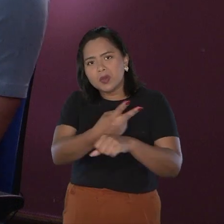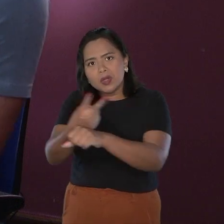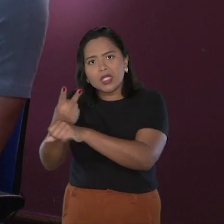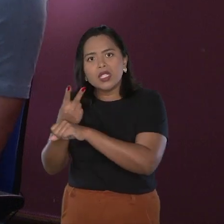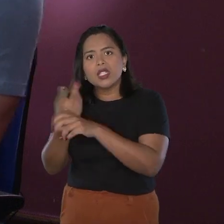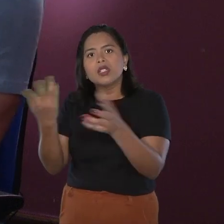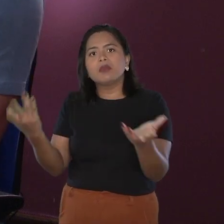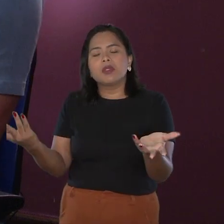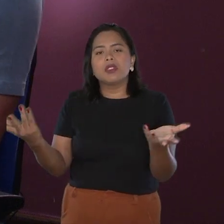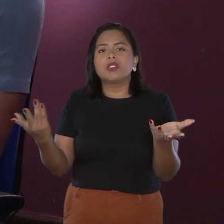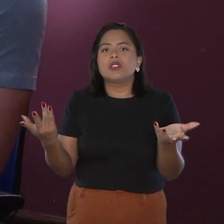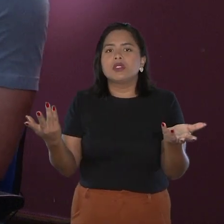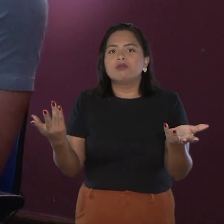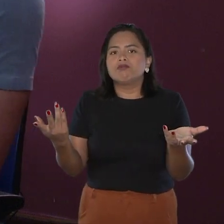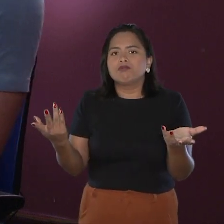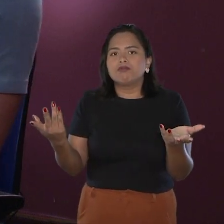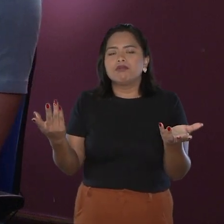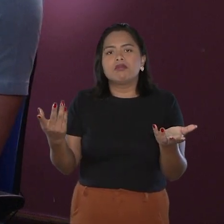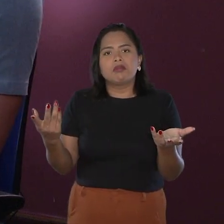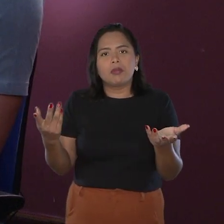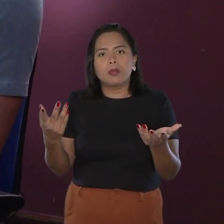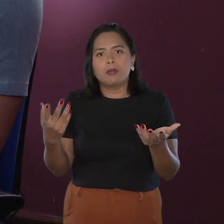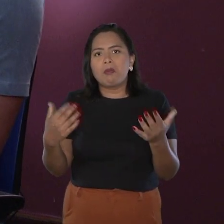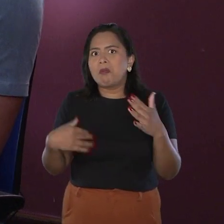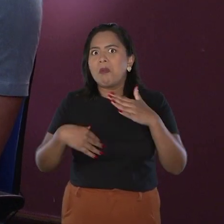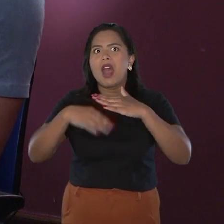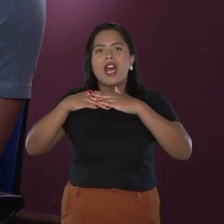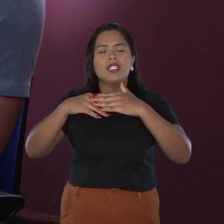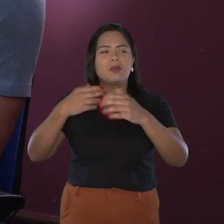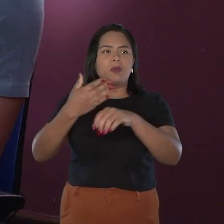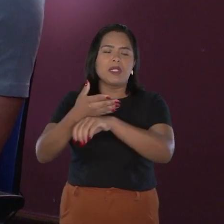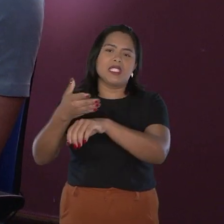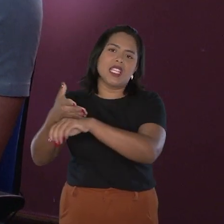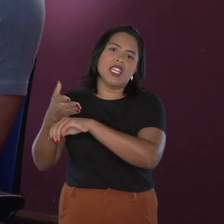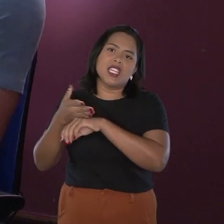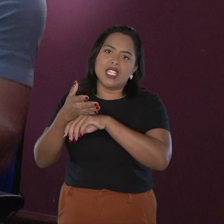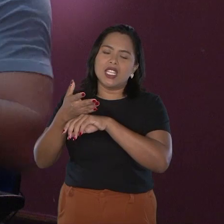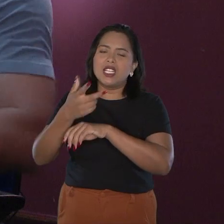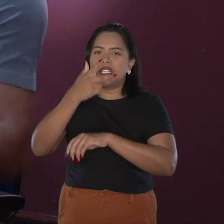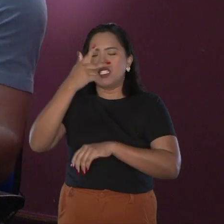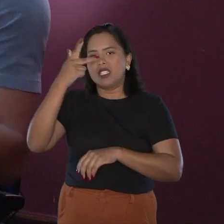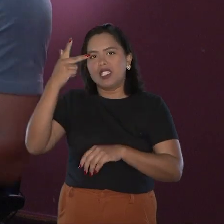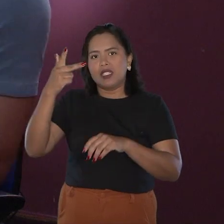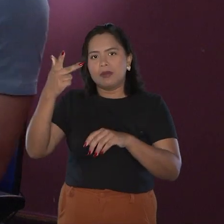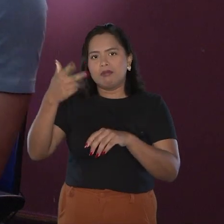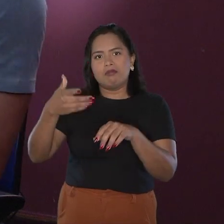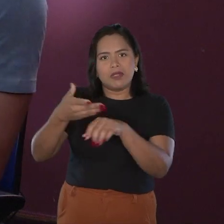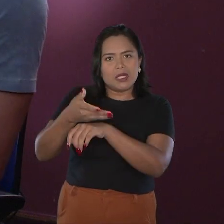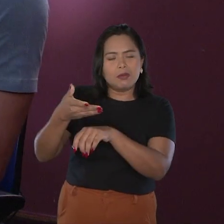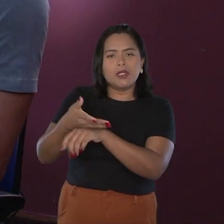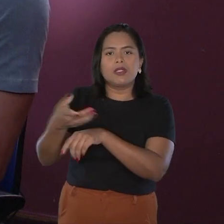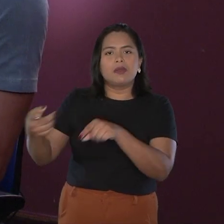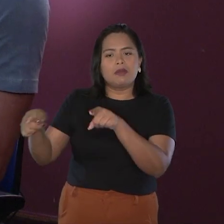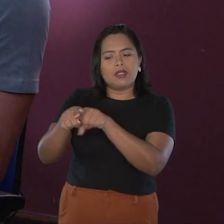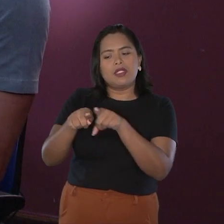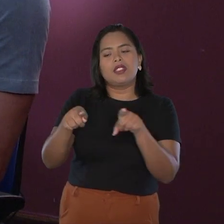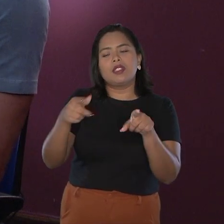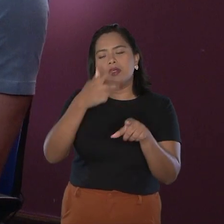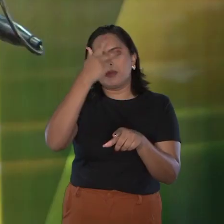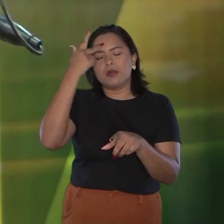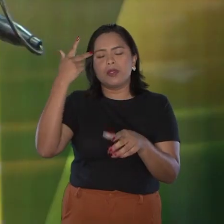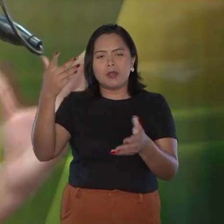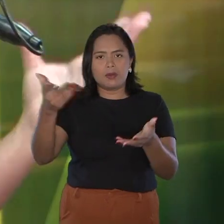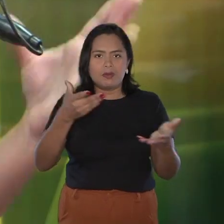limite né humanamente possível a gente procurou o máximo possível essas parcerias locais para que as pessoas também integrassem o evento